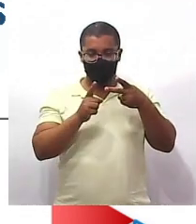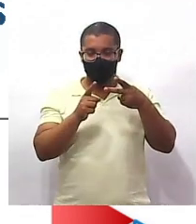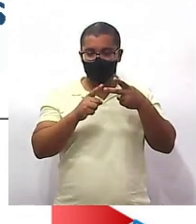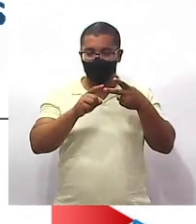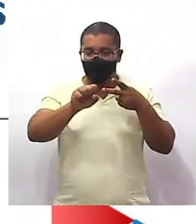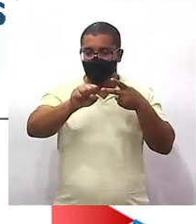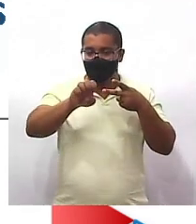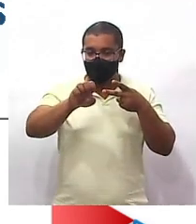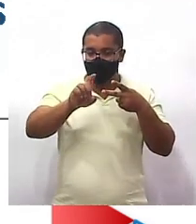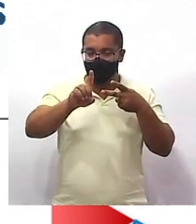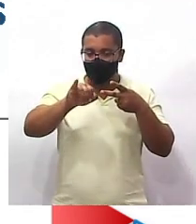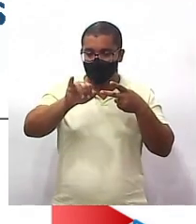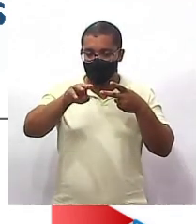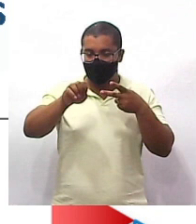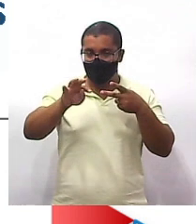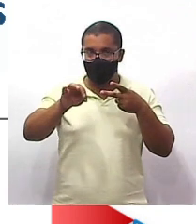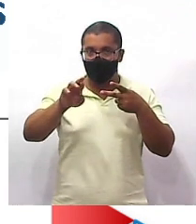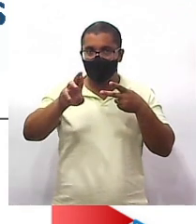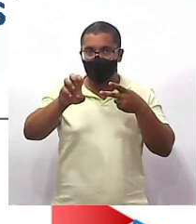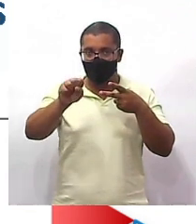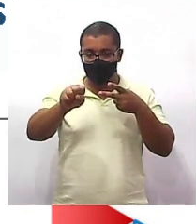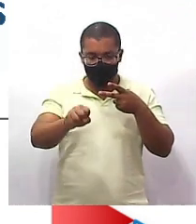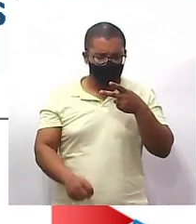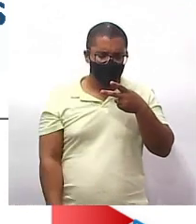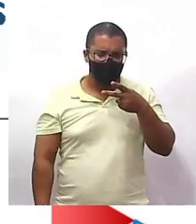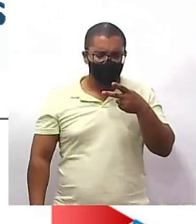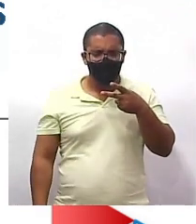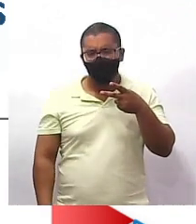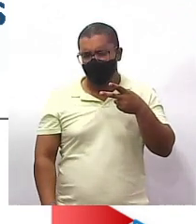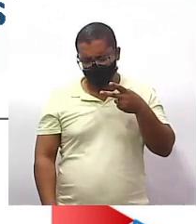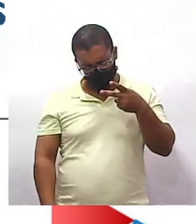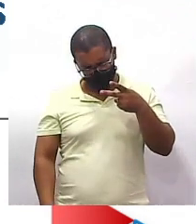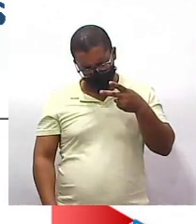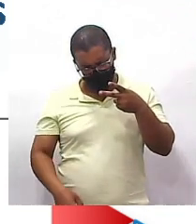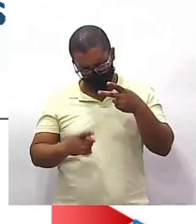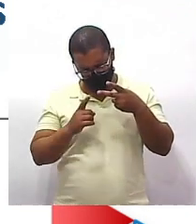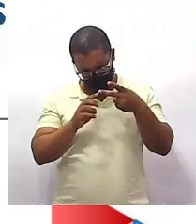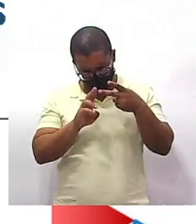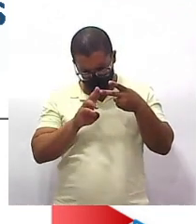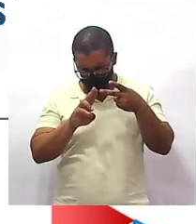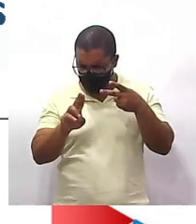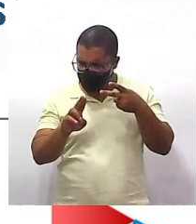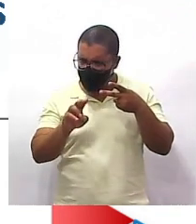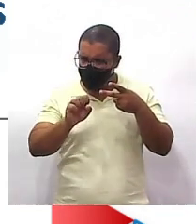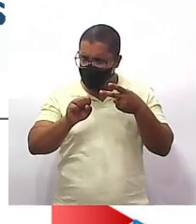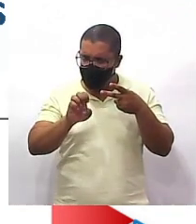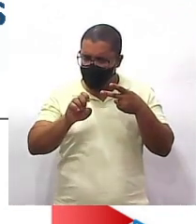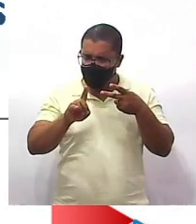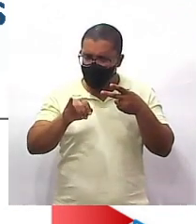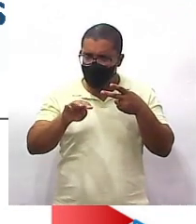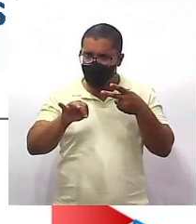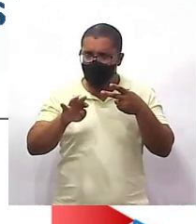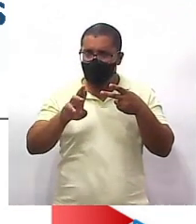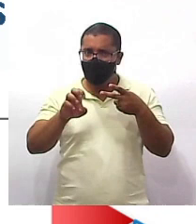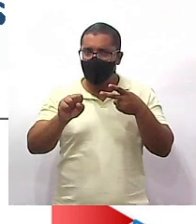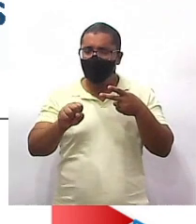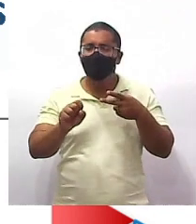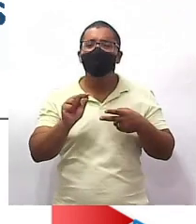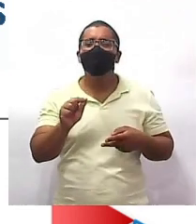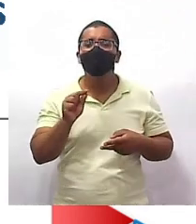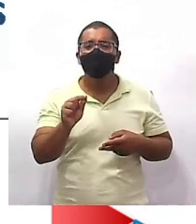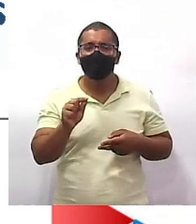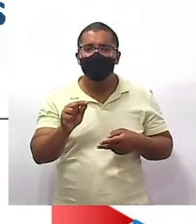das sedimentares. Como o próprio nome ele já indica, elas vão ser formadas na realidade